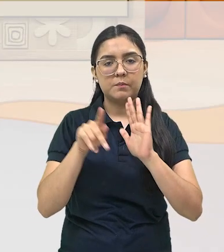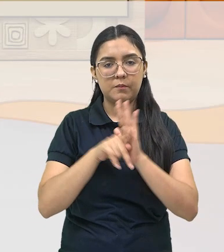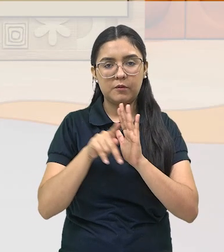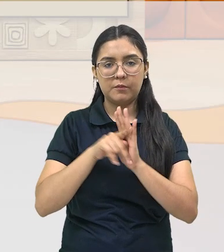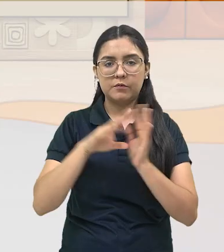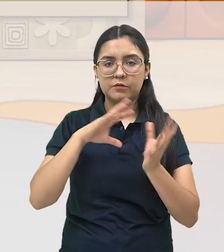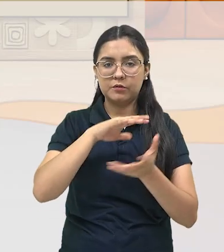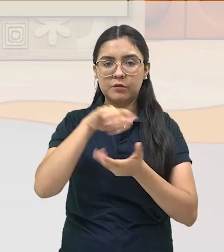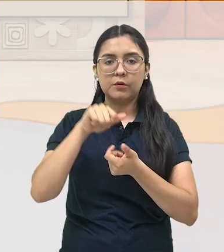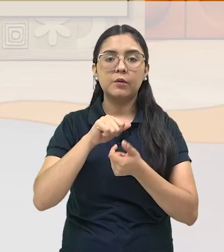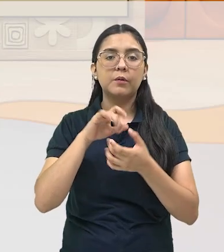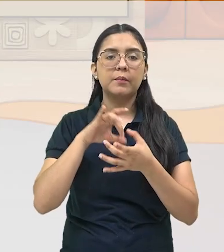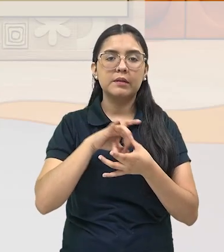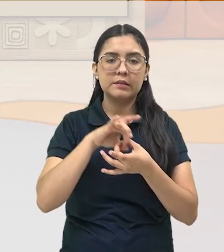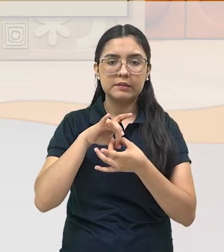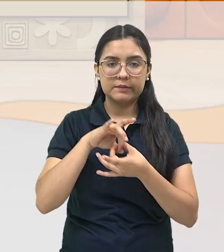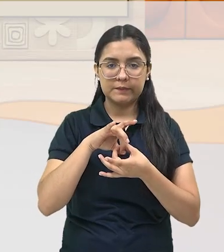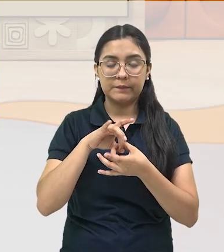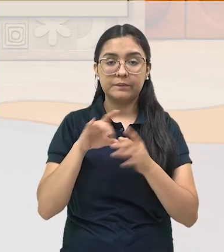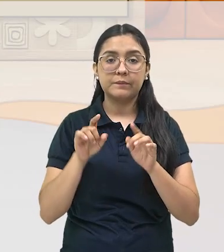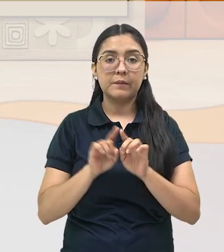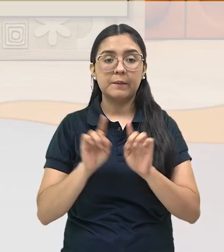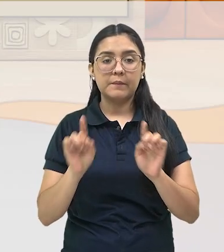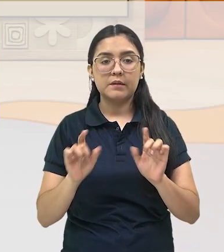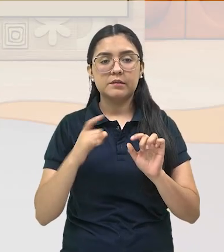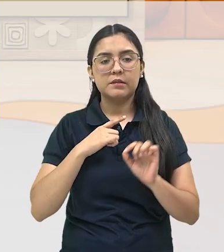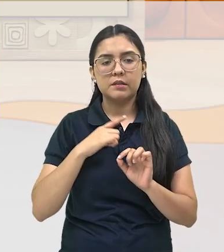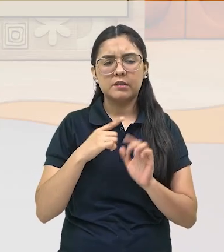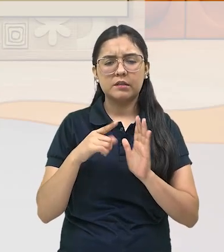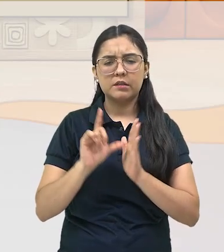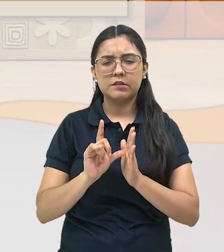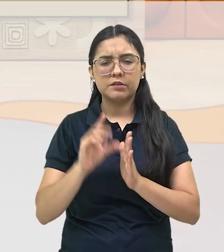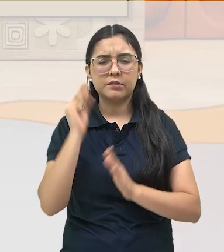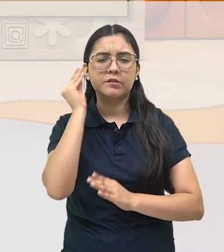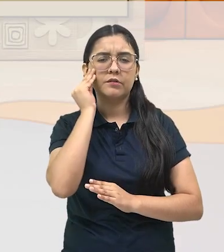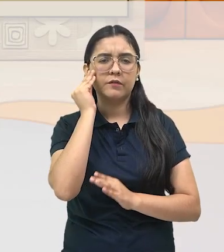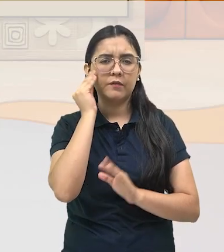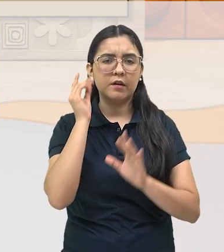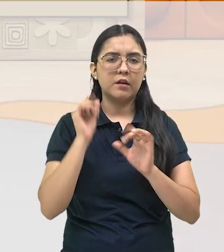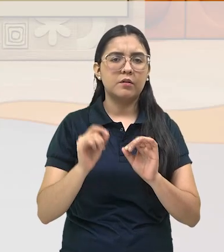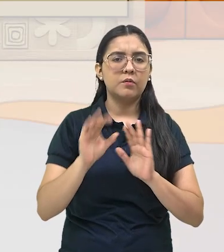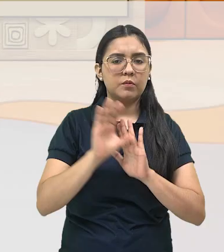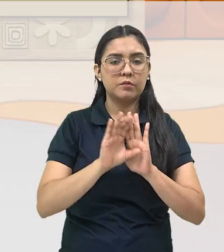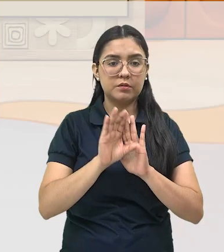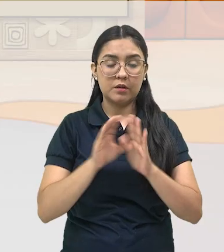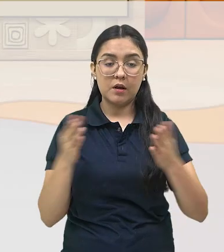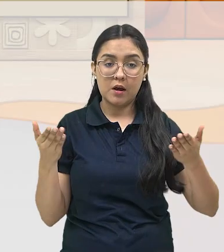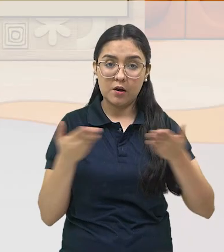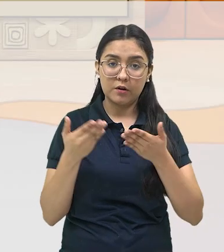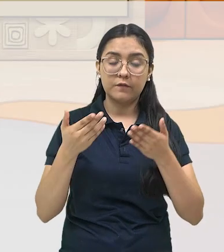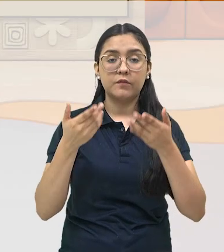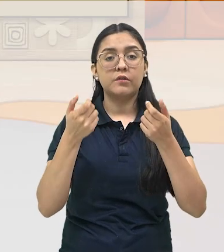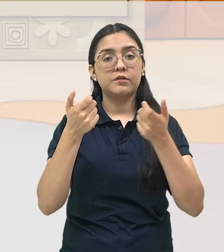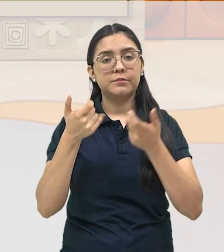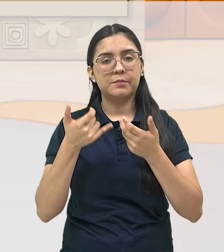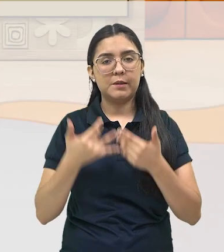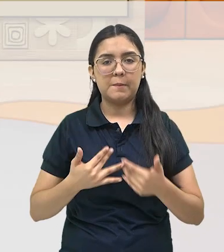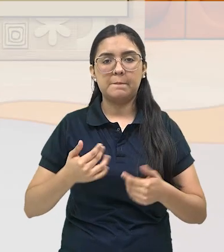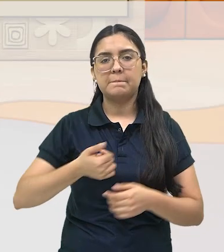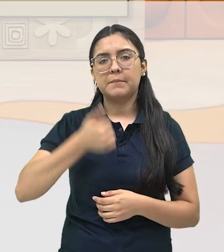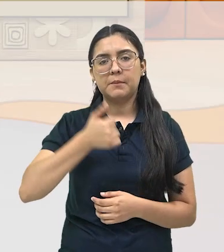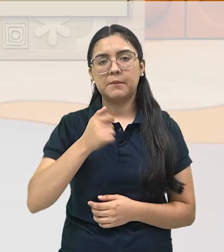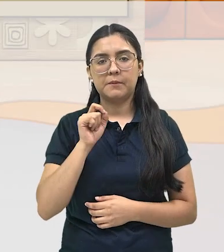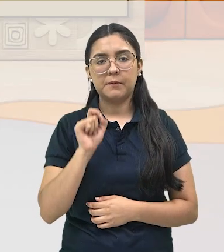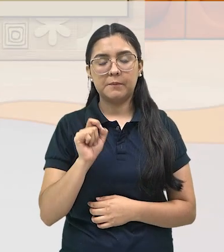de globalização. Antes da gente verificar lá a definição no texto, eu gostaria de explicar primeiramente